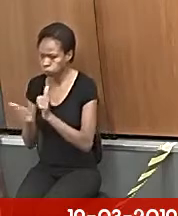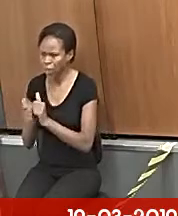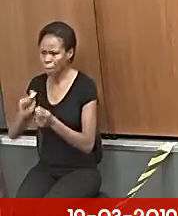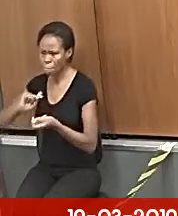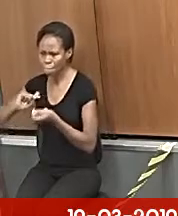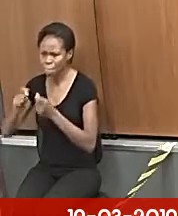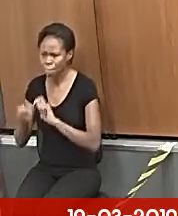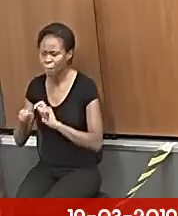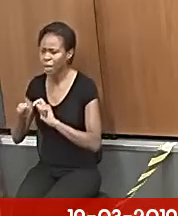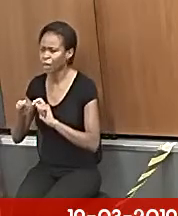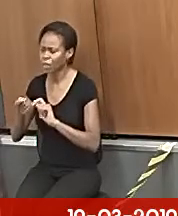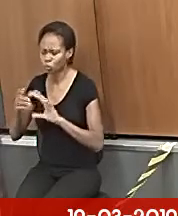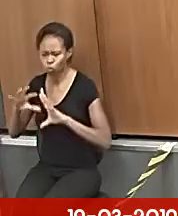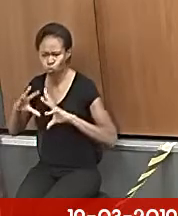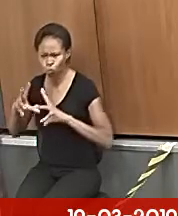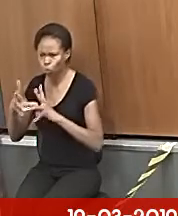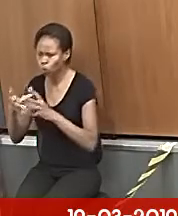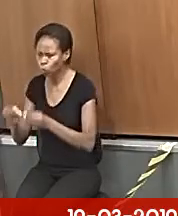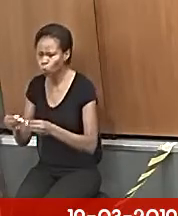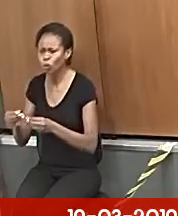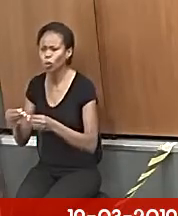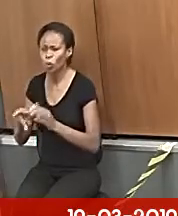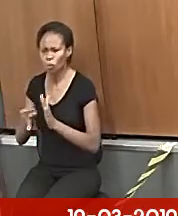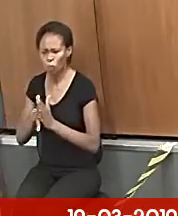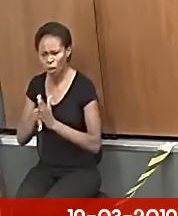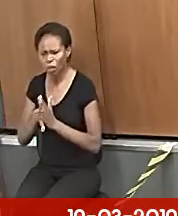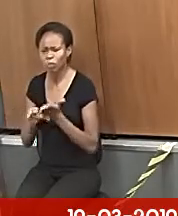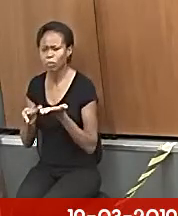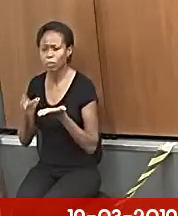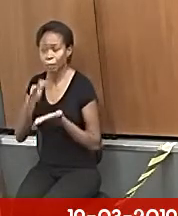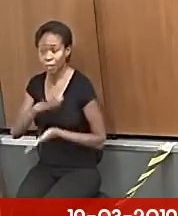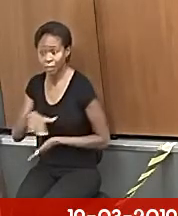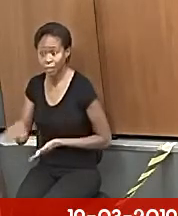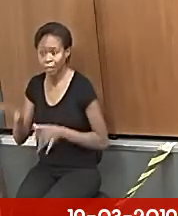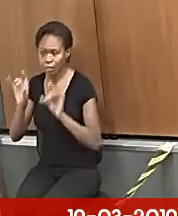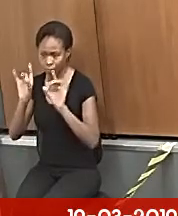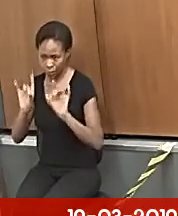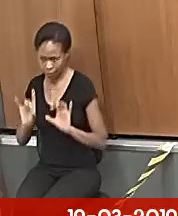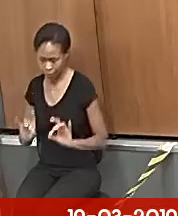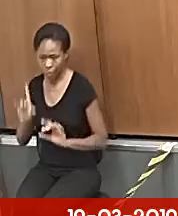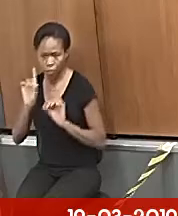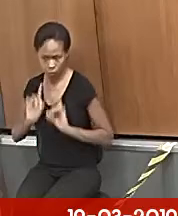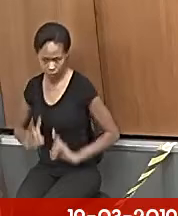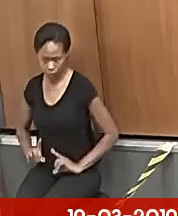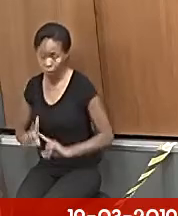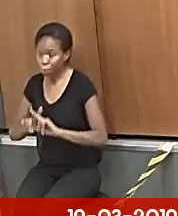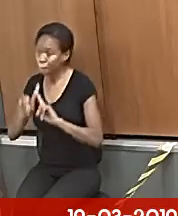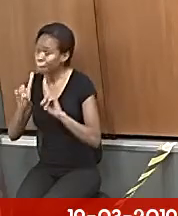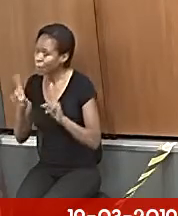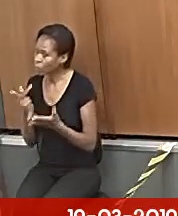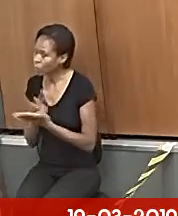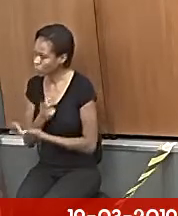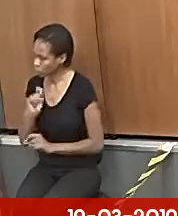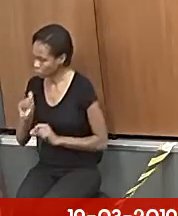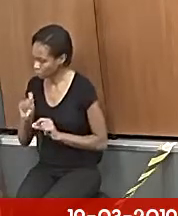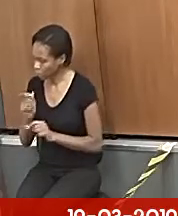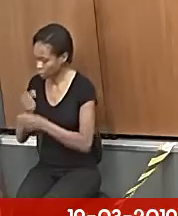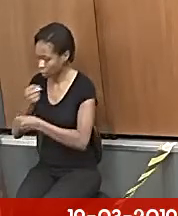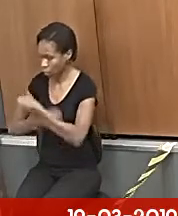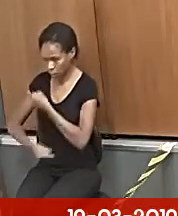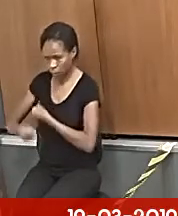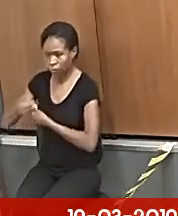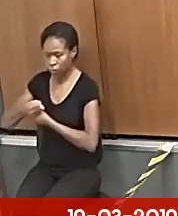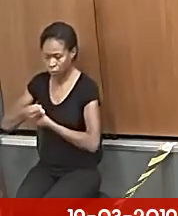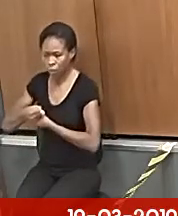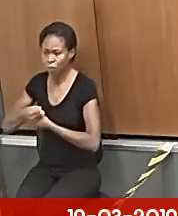nossas crianças especiais na escola assim muito boa os profissionais de lá muito bom acontece o seguinte quando foi o ano passado